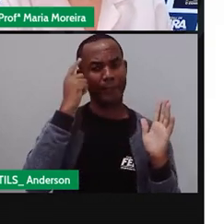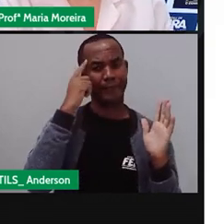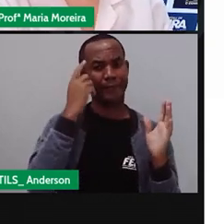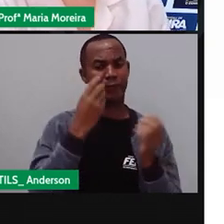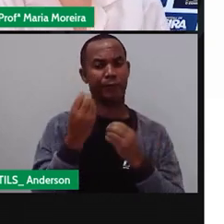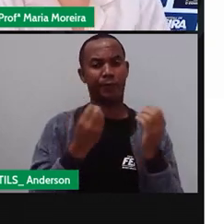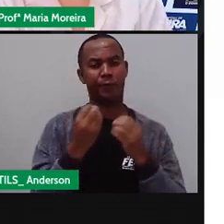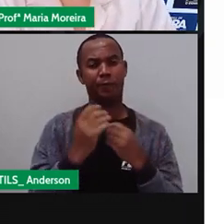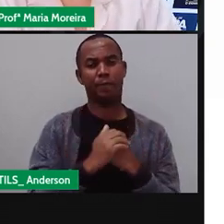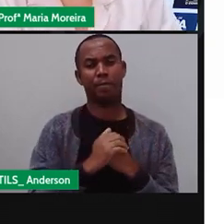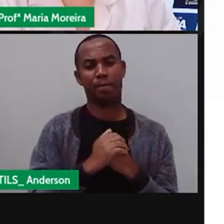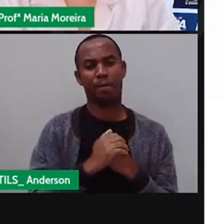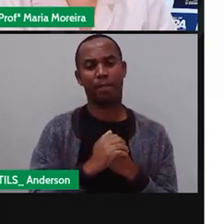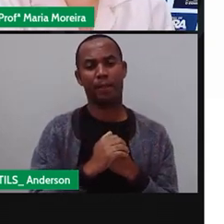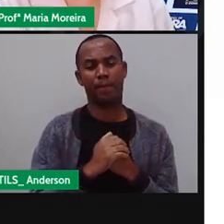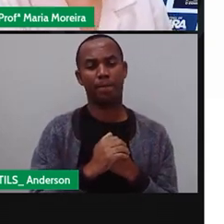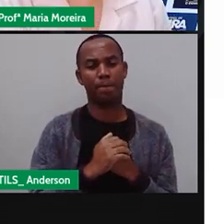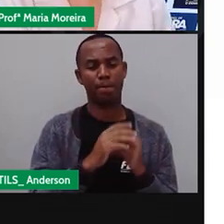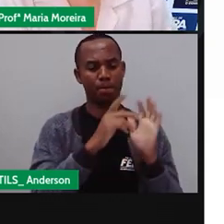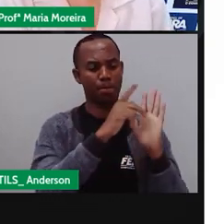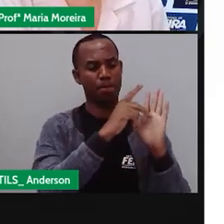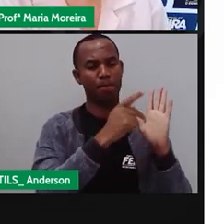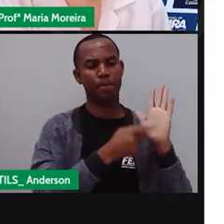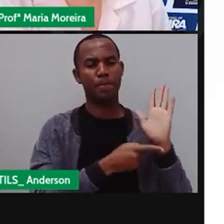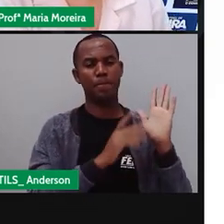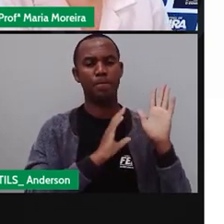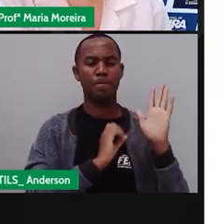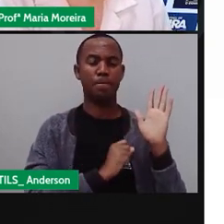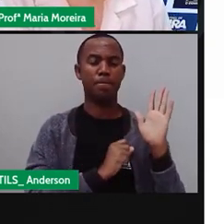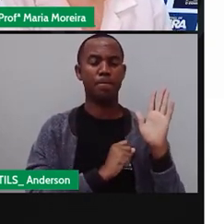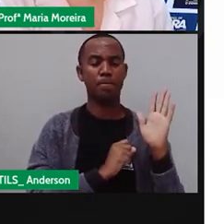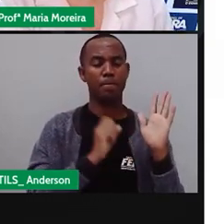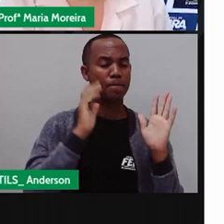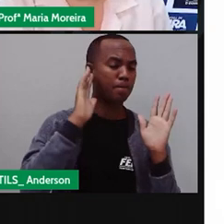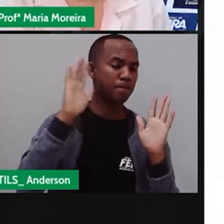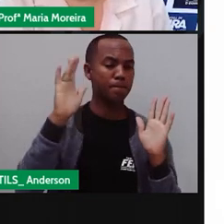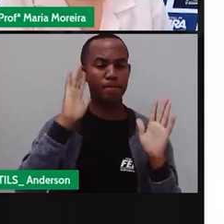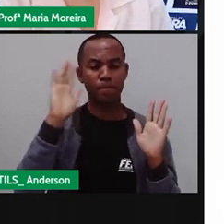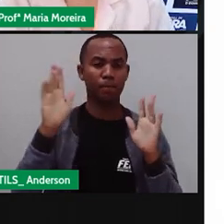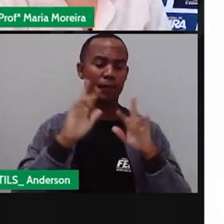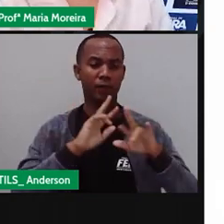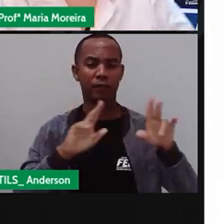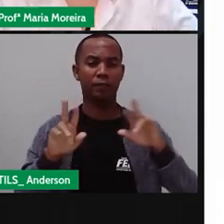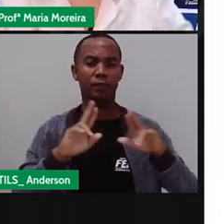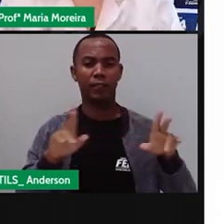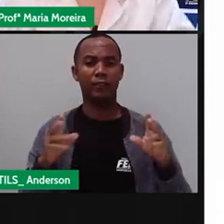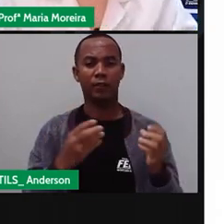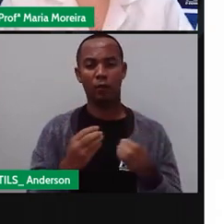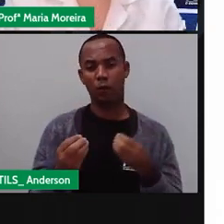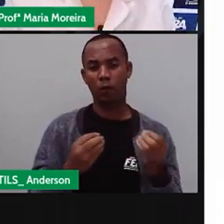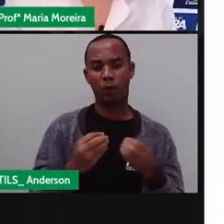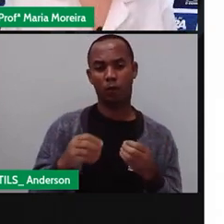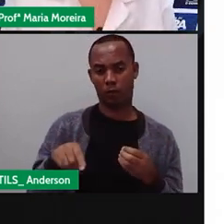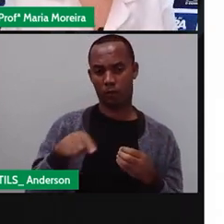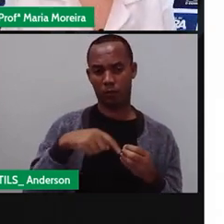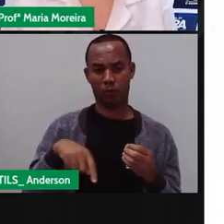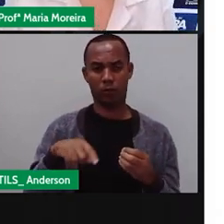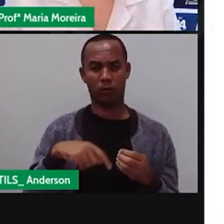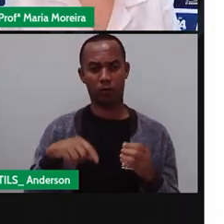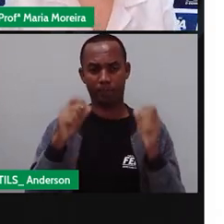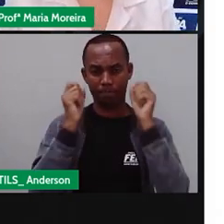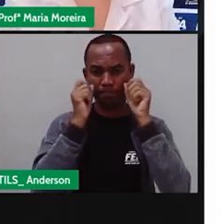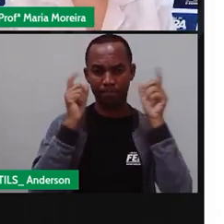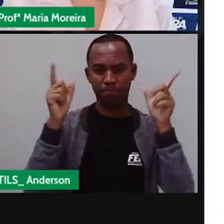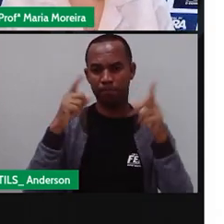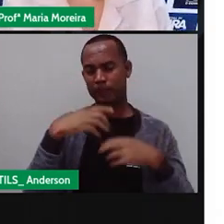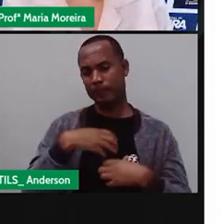enfim, esse poema, essa poesia nos encanta de diversas maneiras, né? Isso e faz com que a gente, ó, desperte